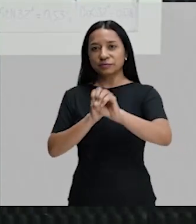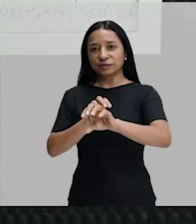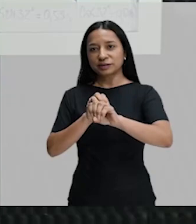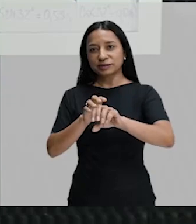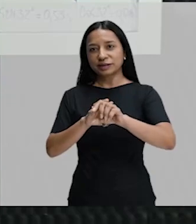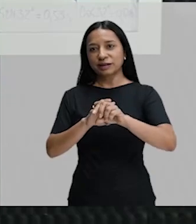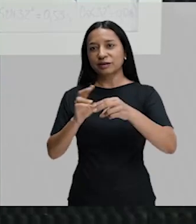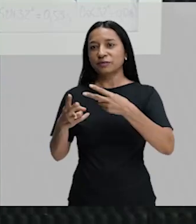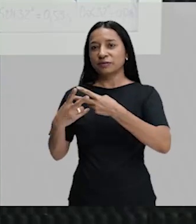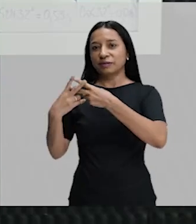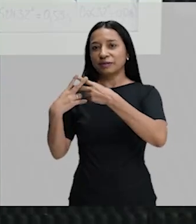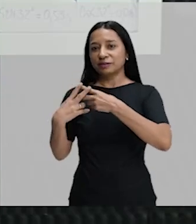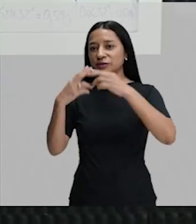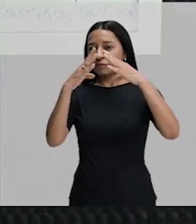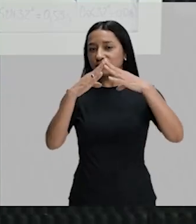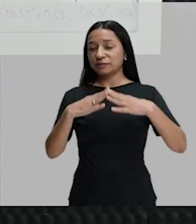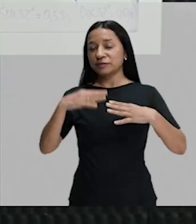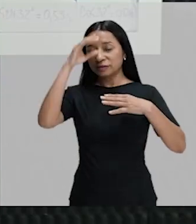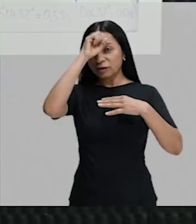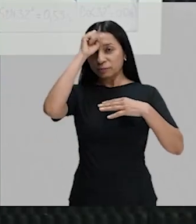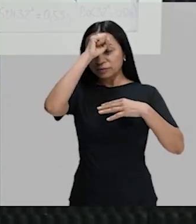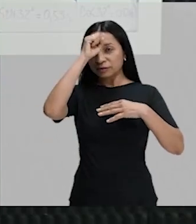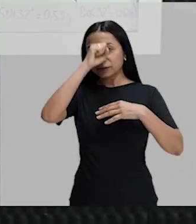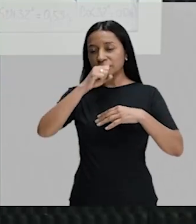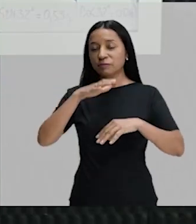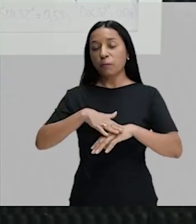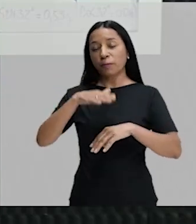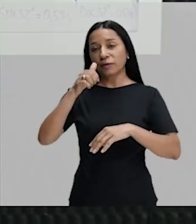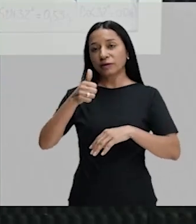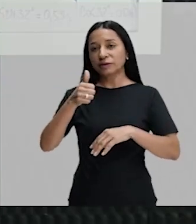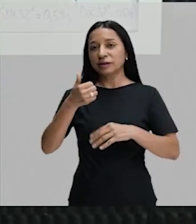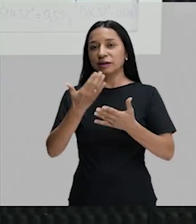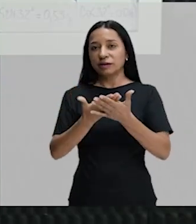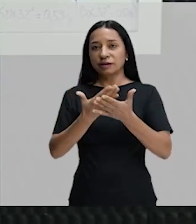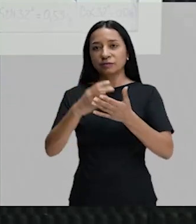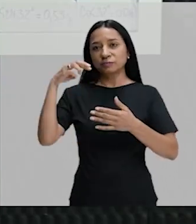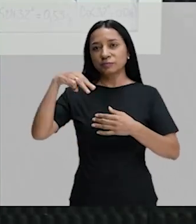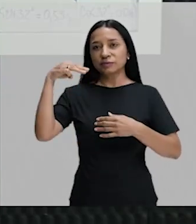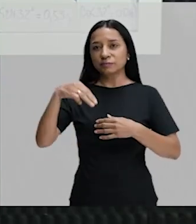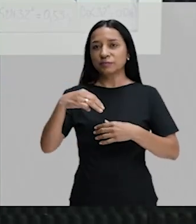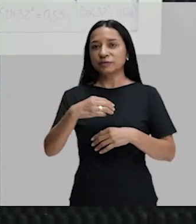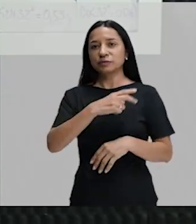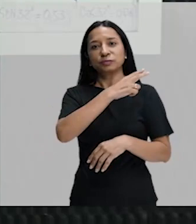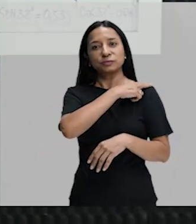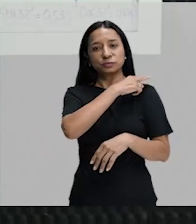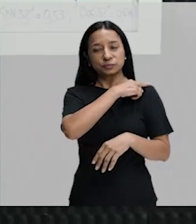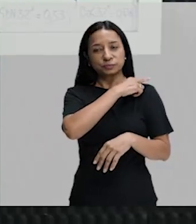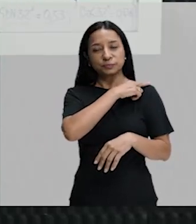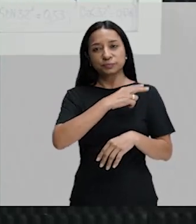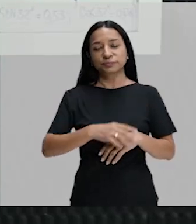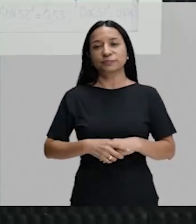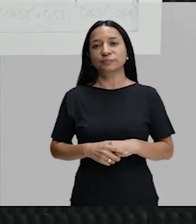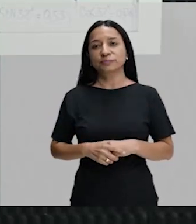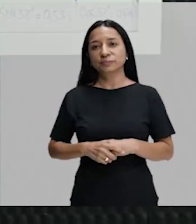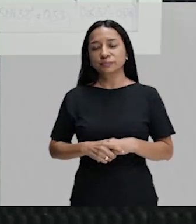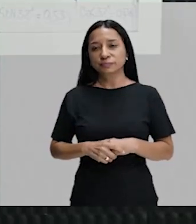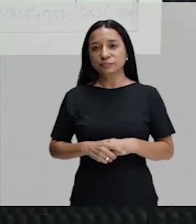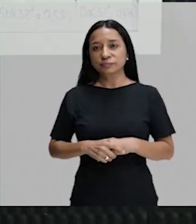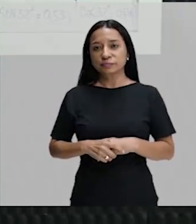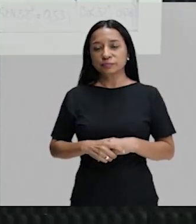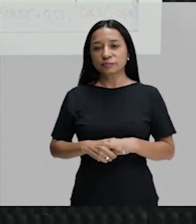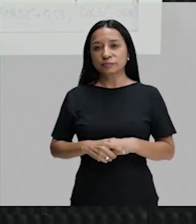programa hashtag Fique em Casa Aprendendo para mais uma aula de matemática para os alunos da segunda série do ensino médio, né,